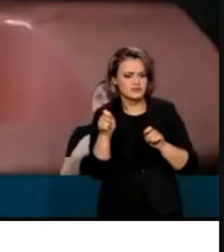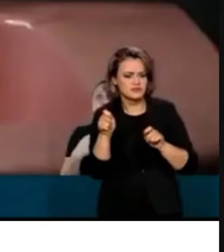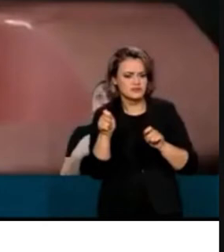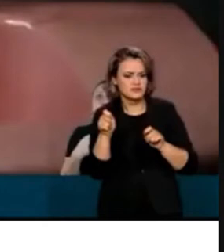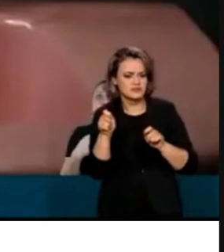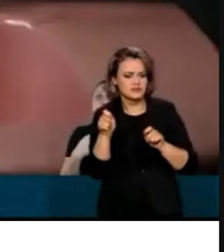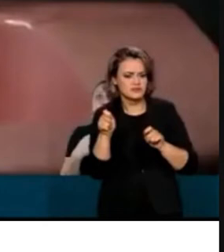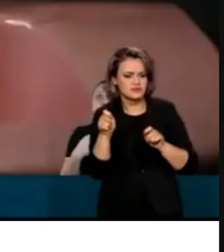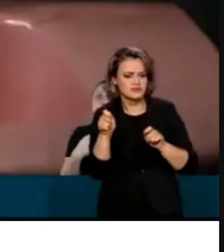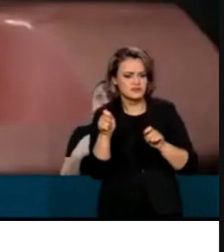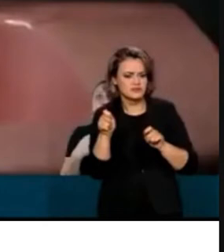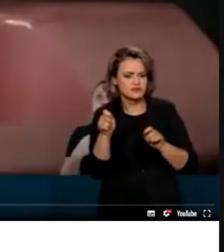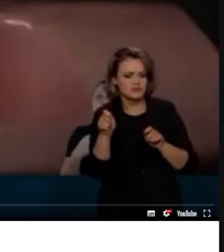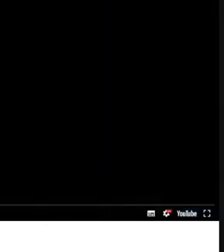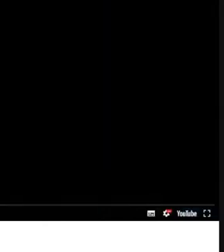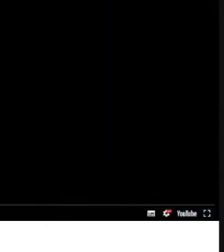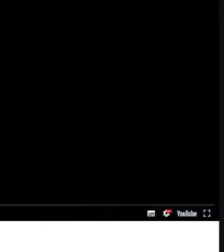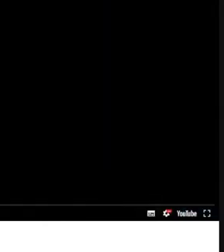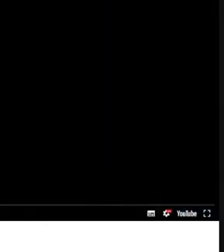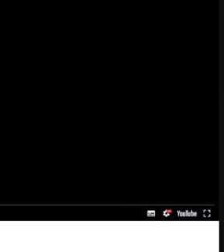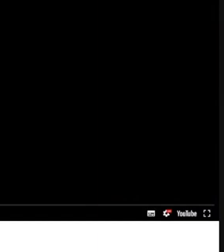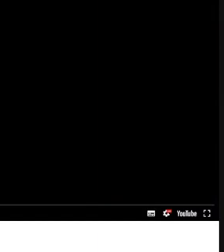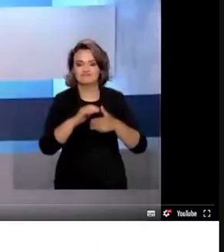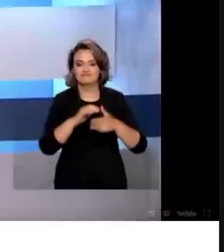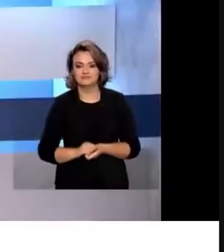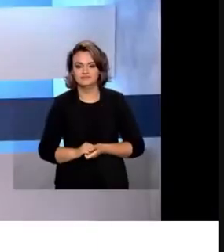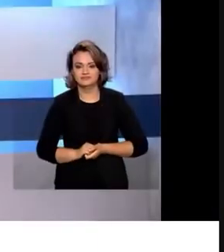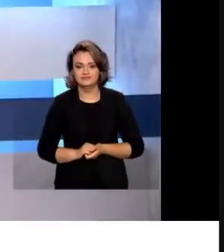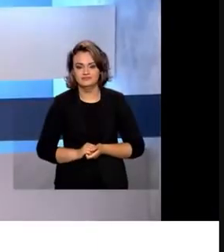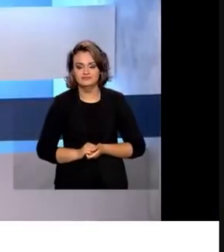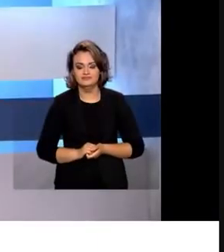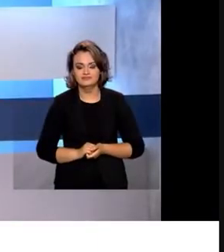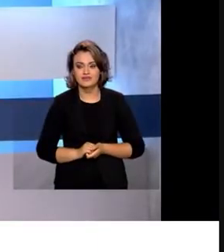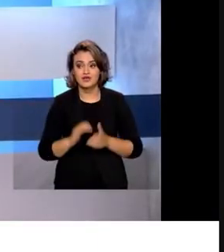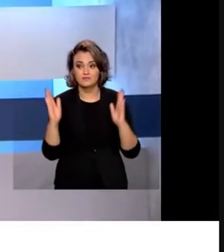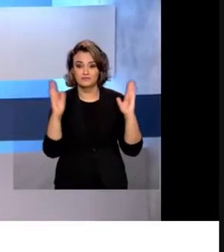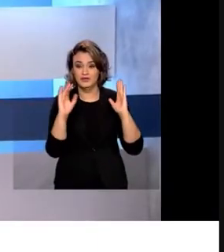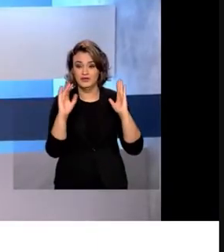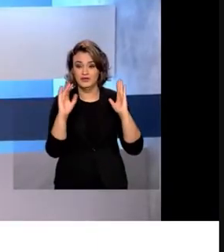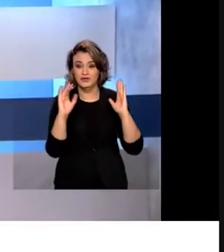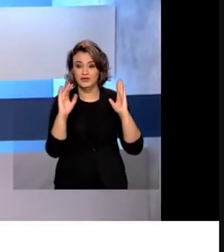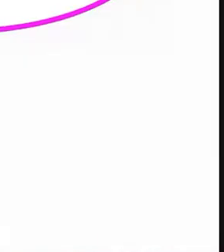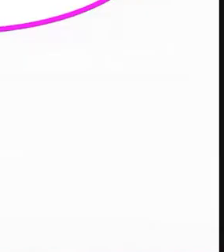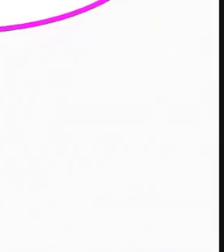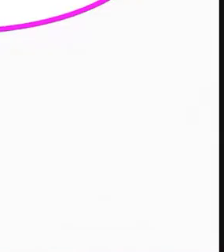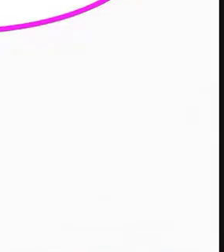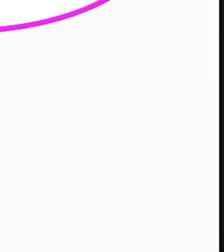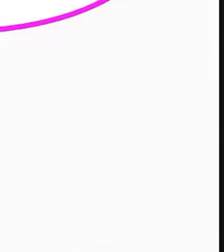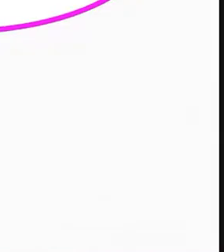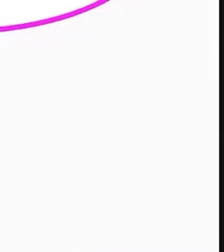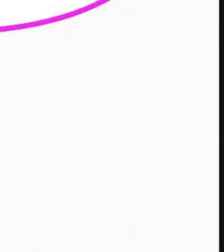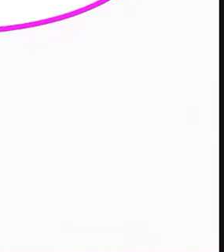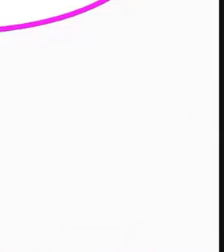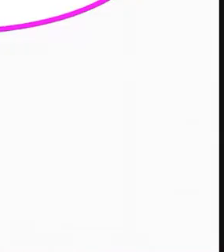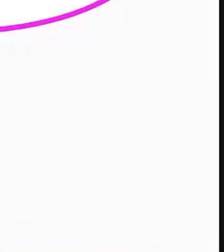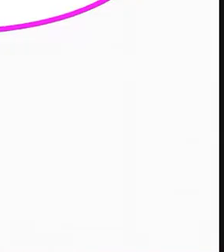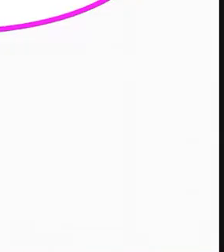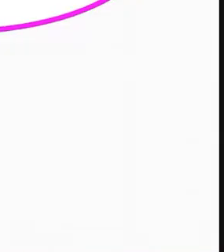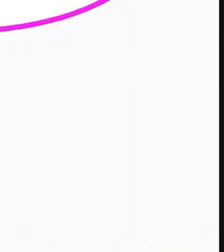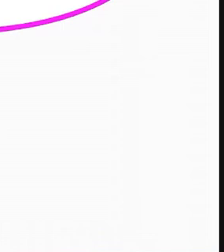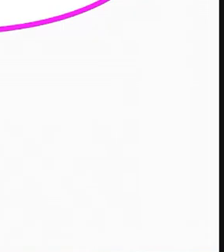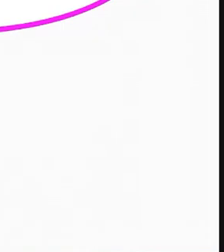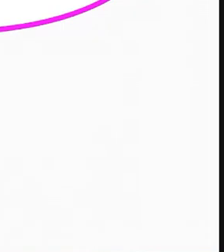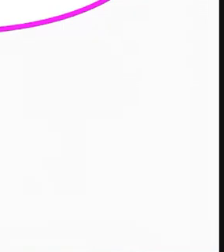e deixar para passar aqui o inverno começou na madrugada de é bom